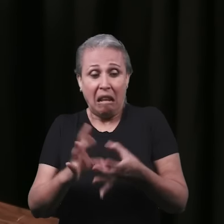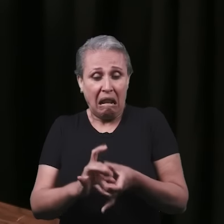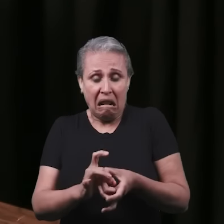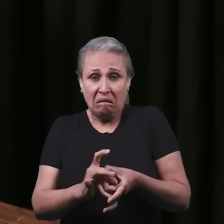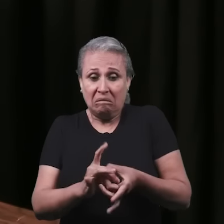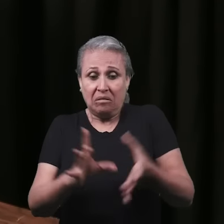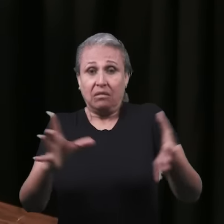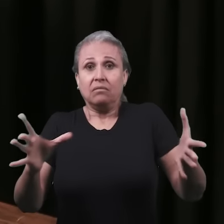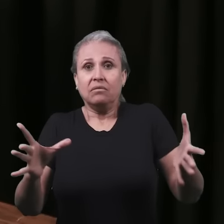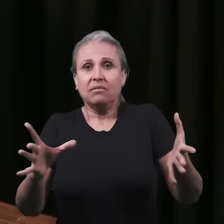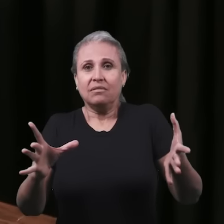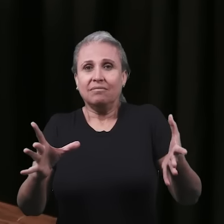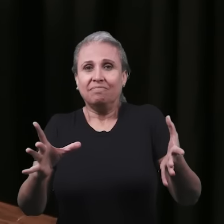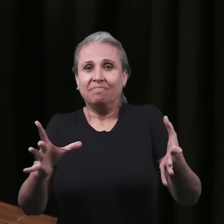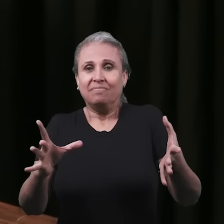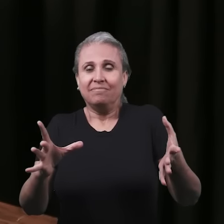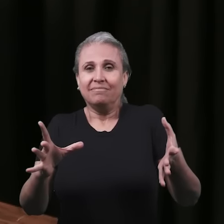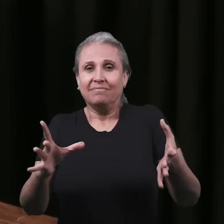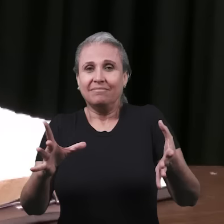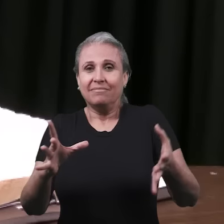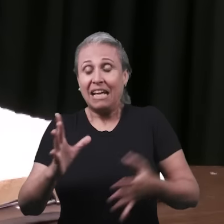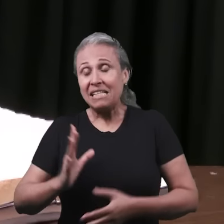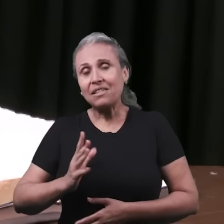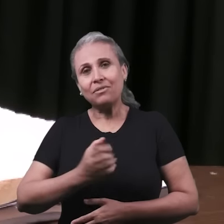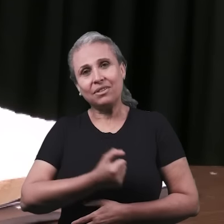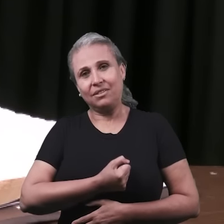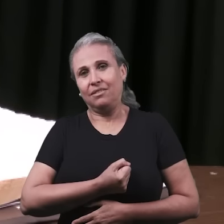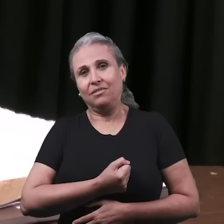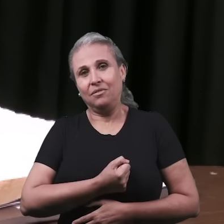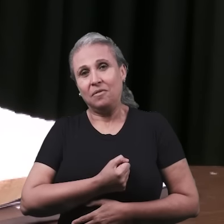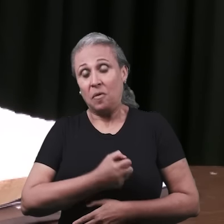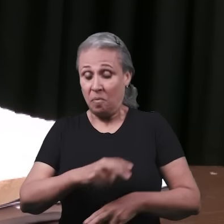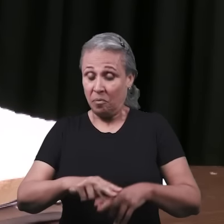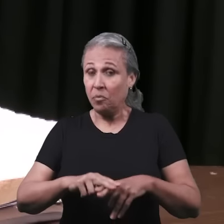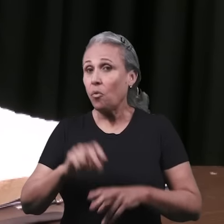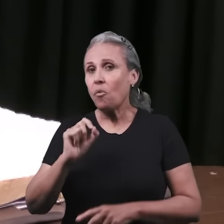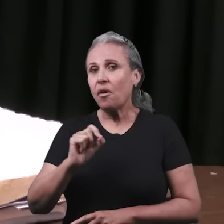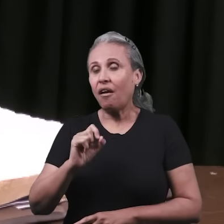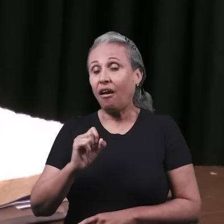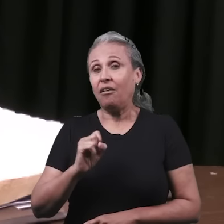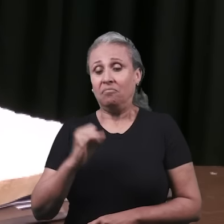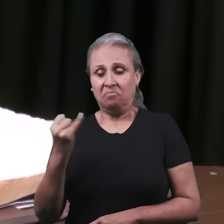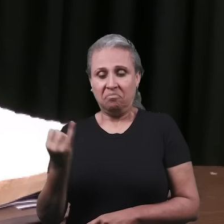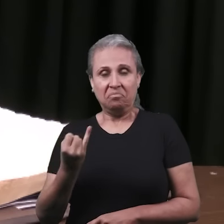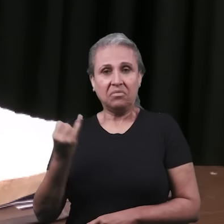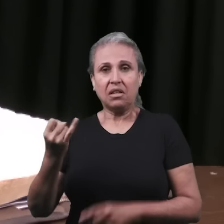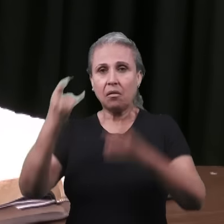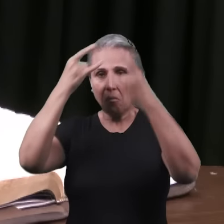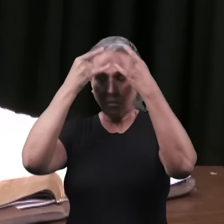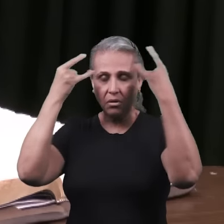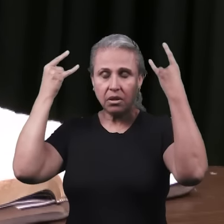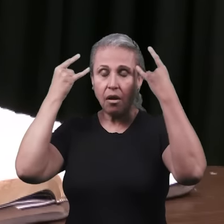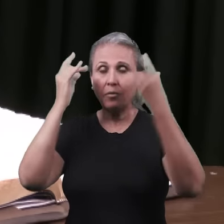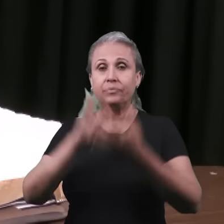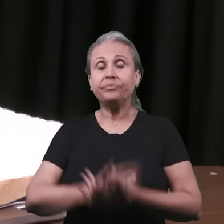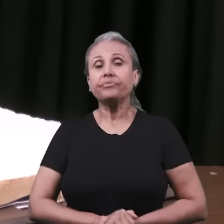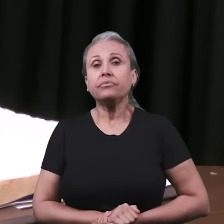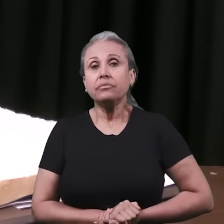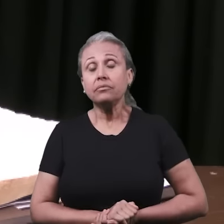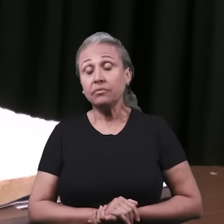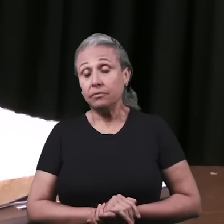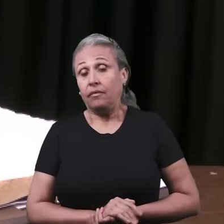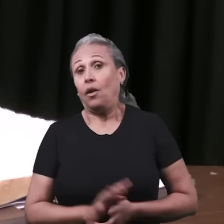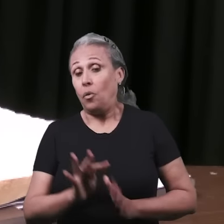de riquezas pessoais e interesses pessoais. E nós vemos na palavra, né, Tiago, que a traição, no caso de